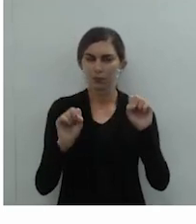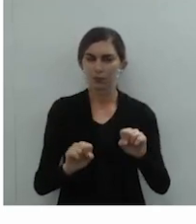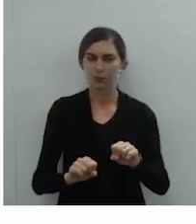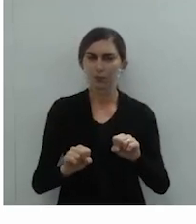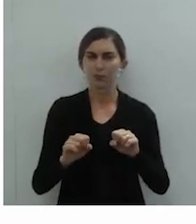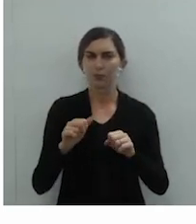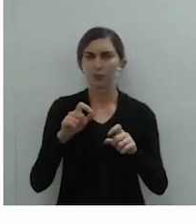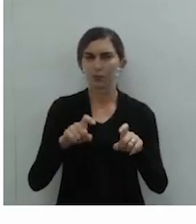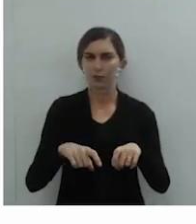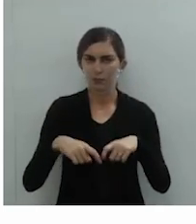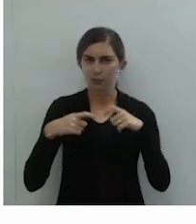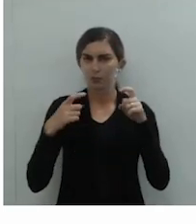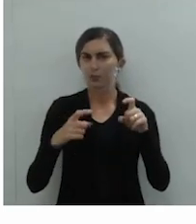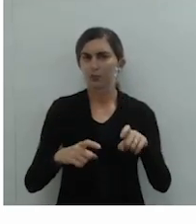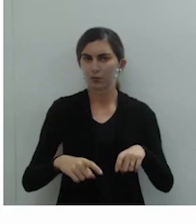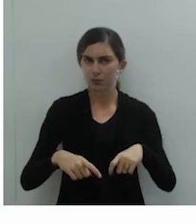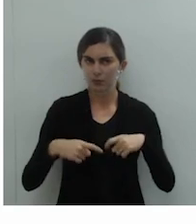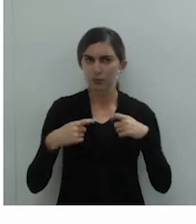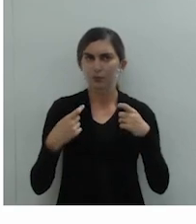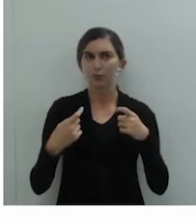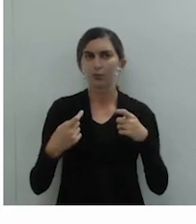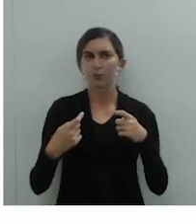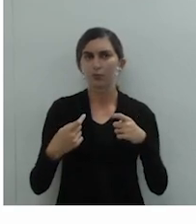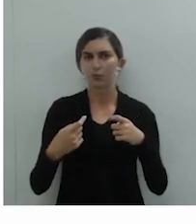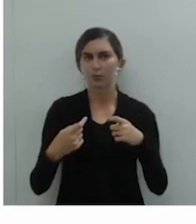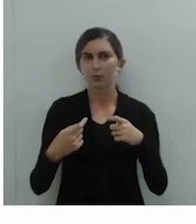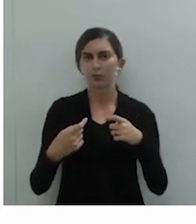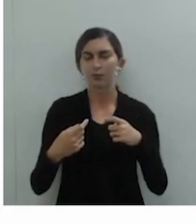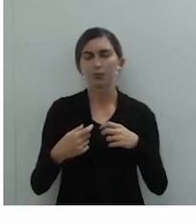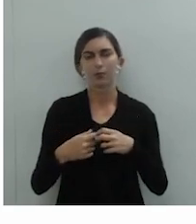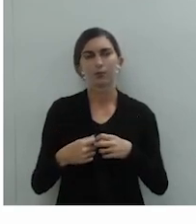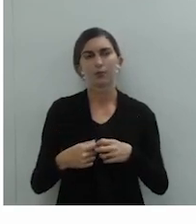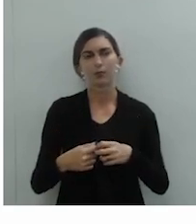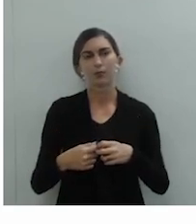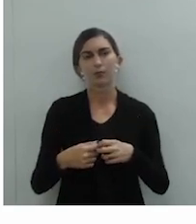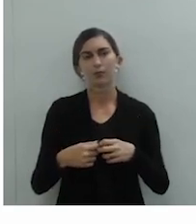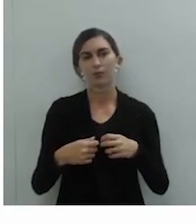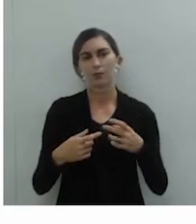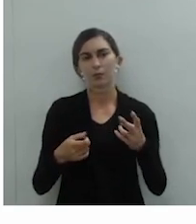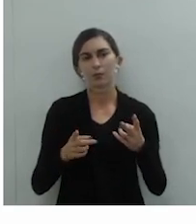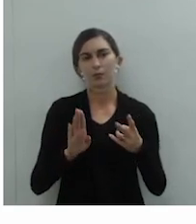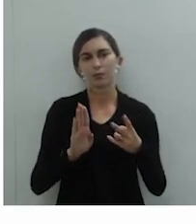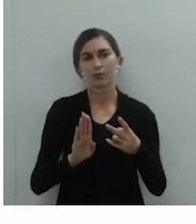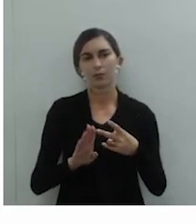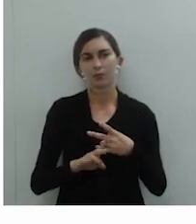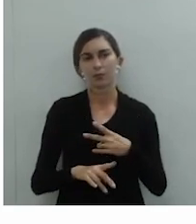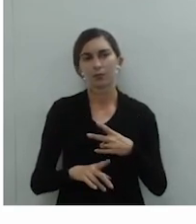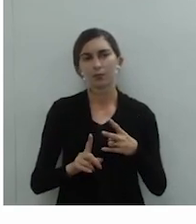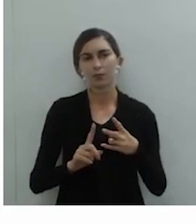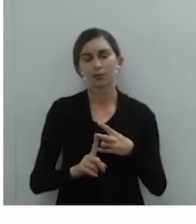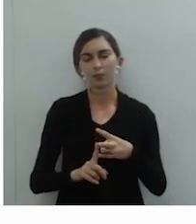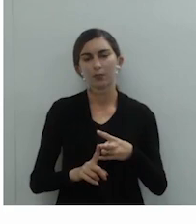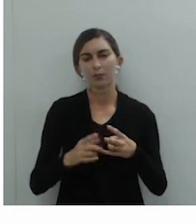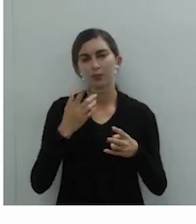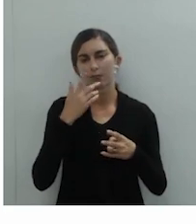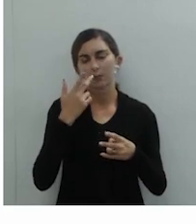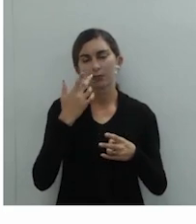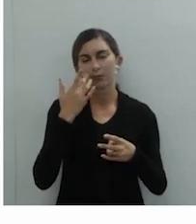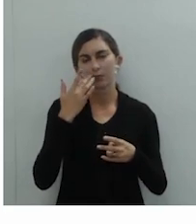sistema agrícola, agrário, de exportador. Não, porque a gente já falou de